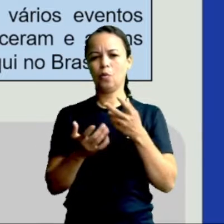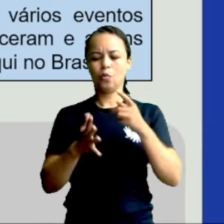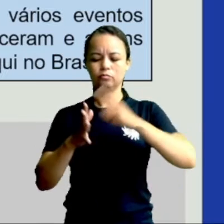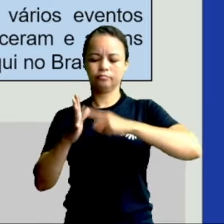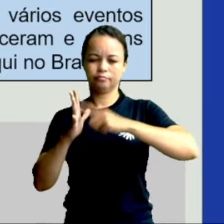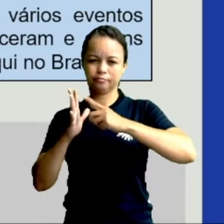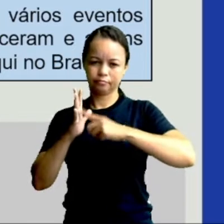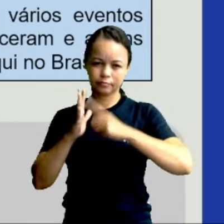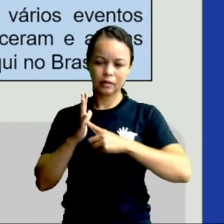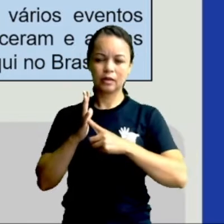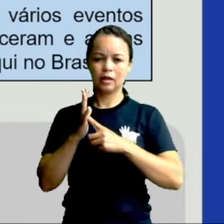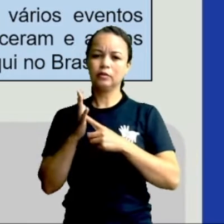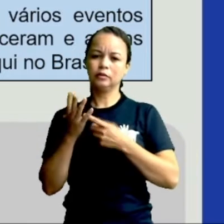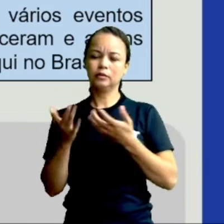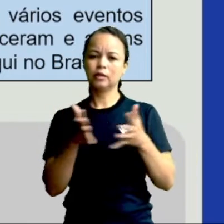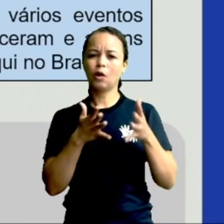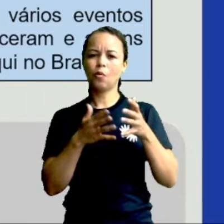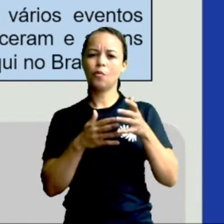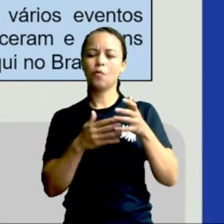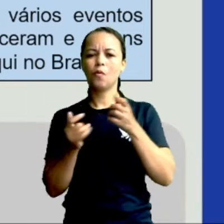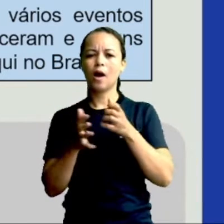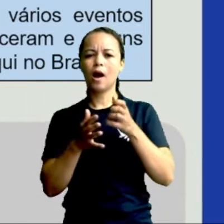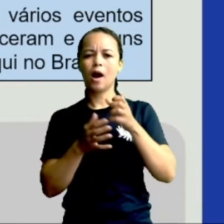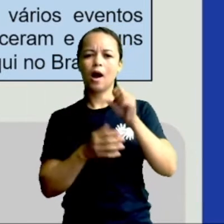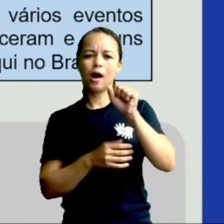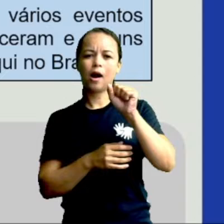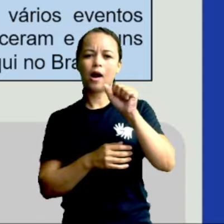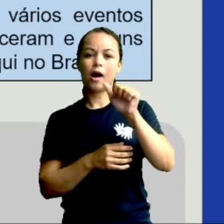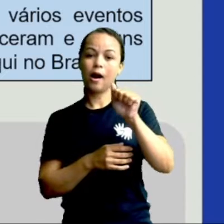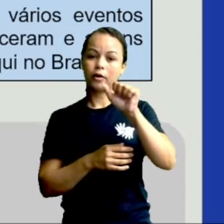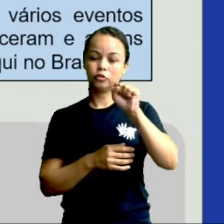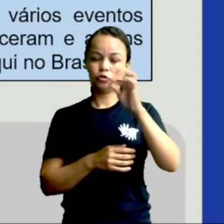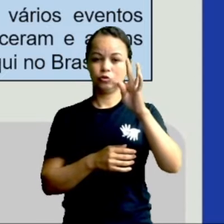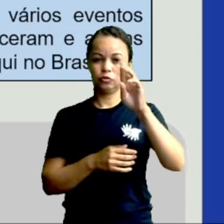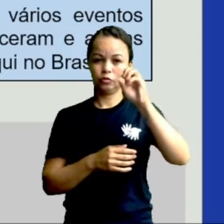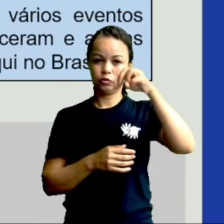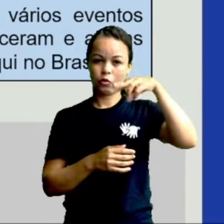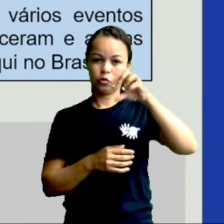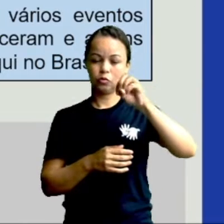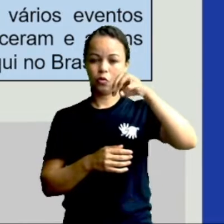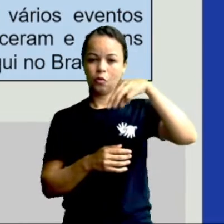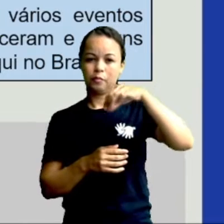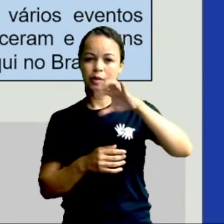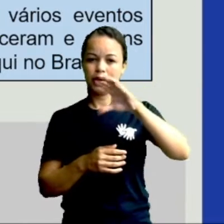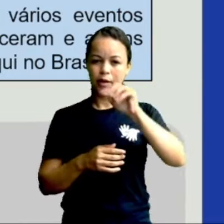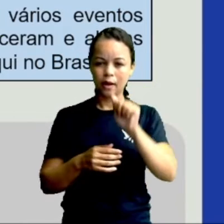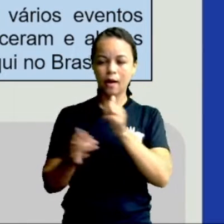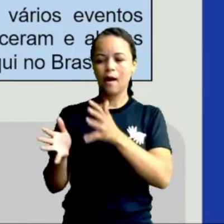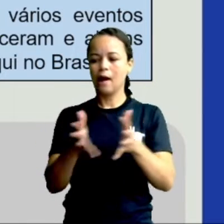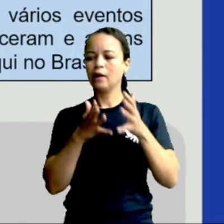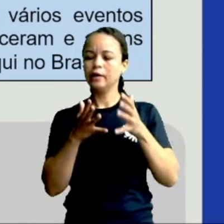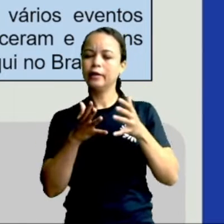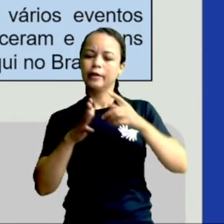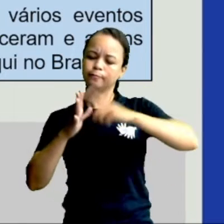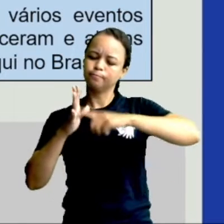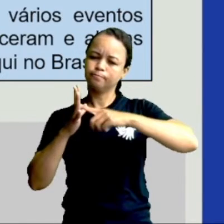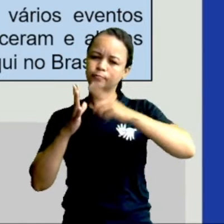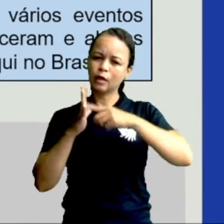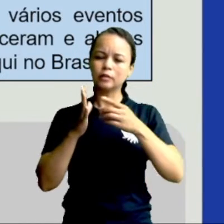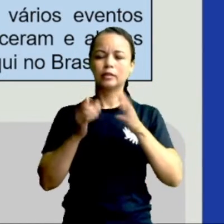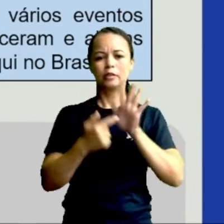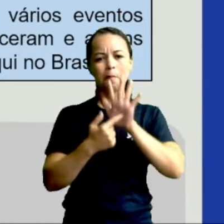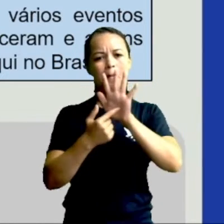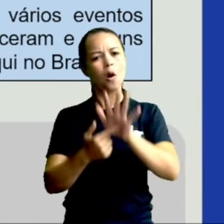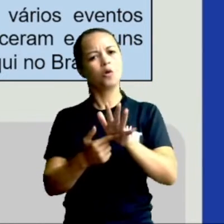são fenômenos, né, astronômicos que aconteceram ou acontecerão em datas específicas no calendário anual,